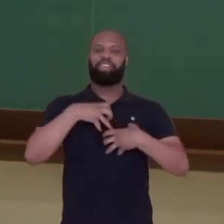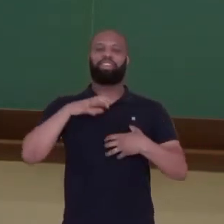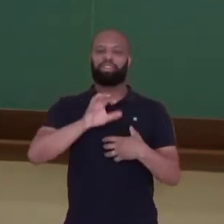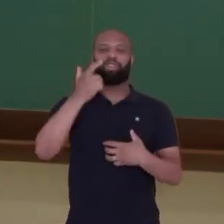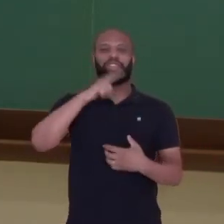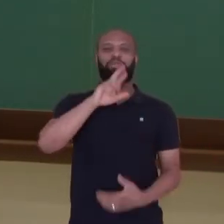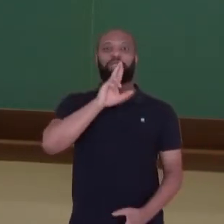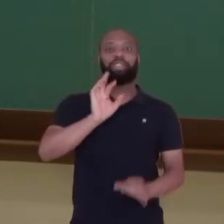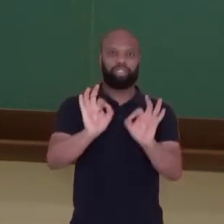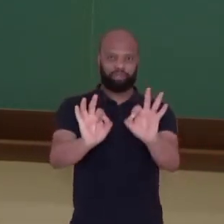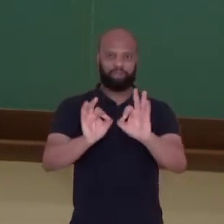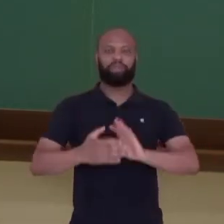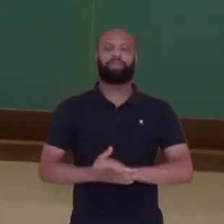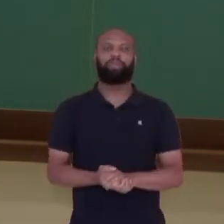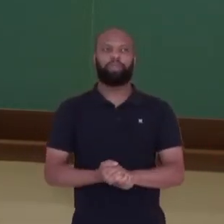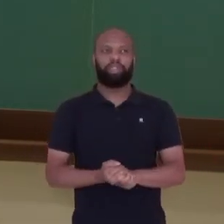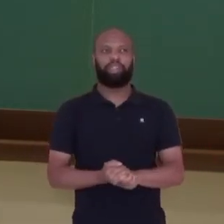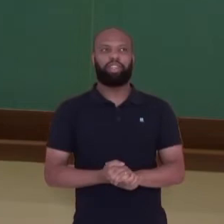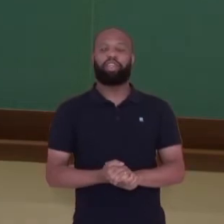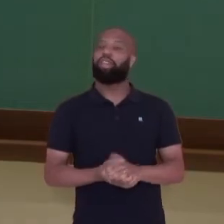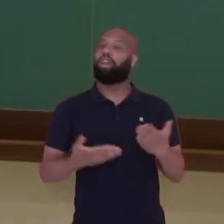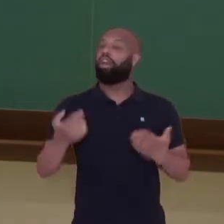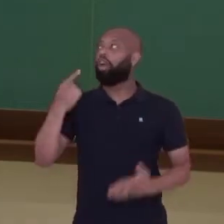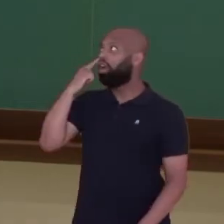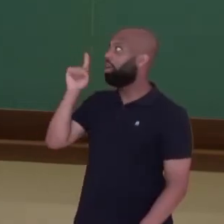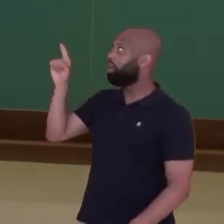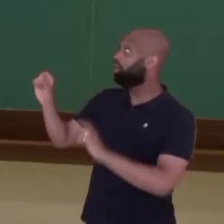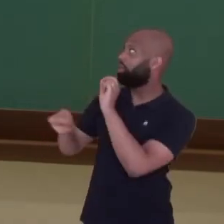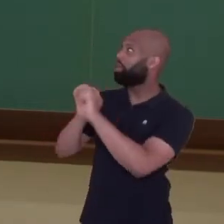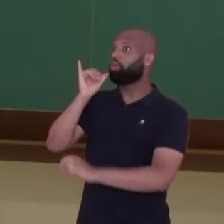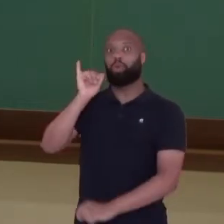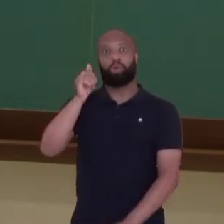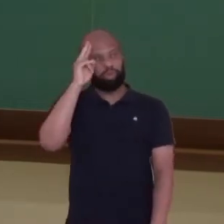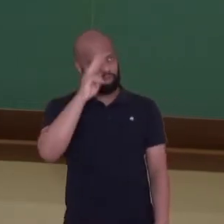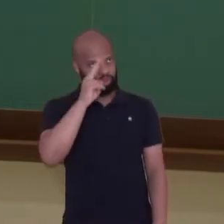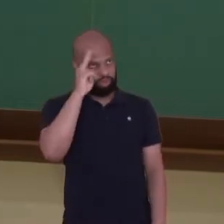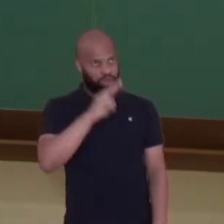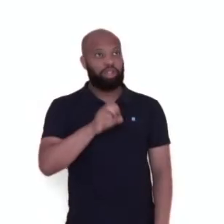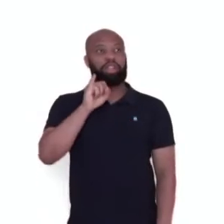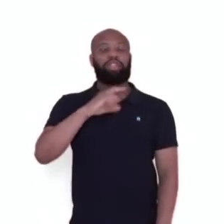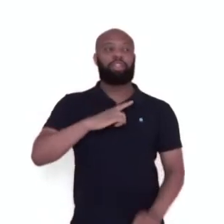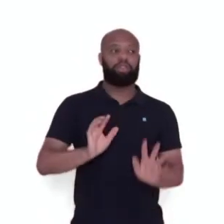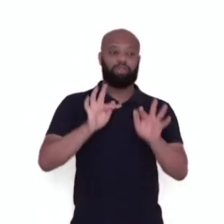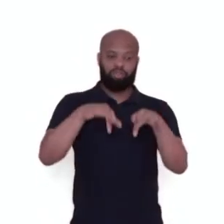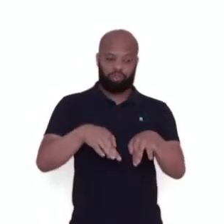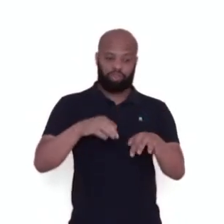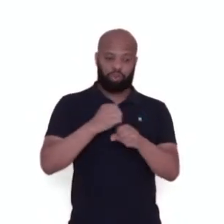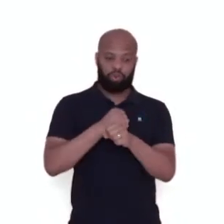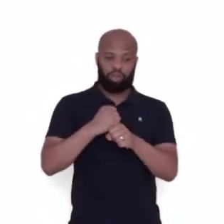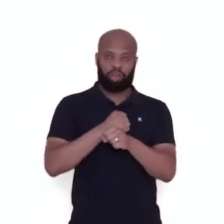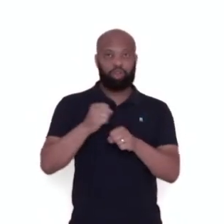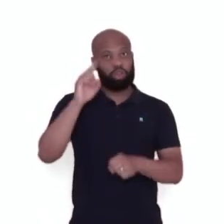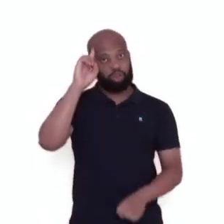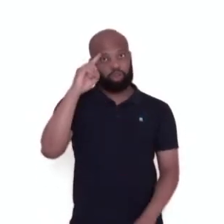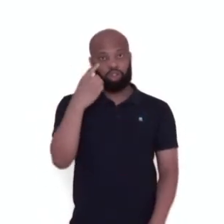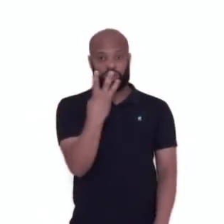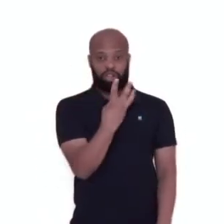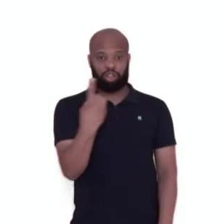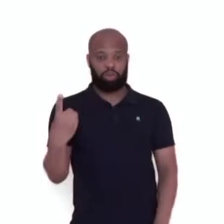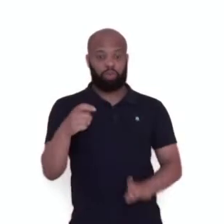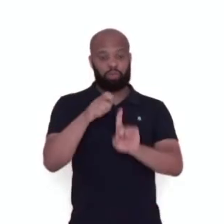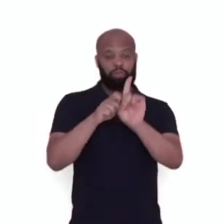acertar. Vamos dar uma olhada? Aqui contou-se uma história. Quando chega o final do ano, lá no dia 31